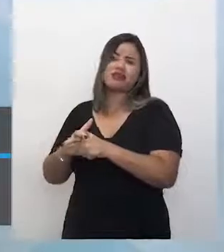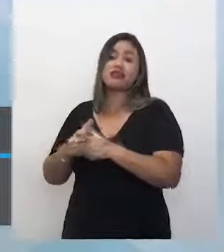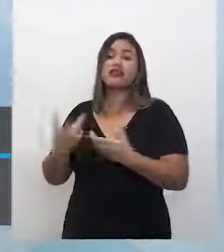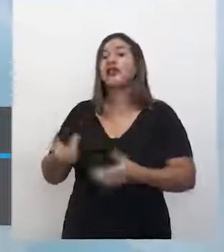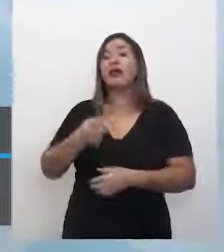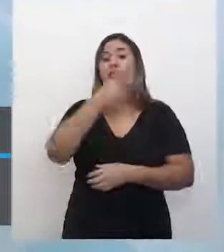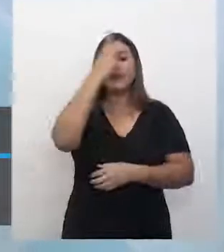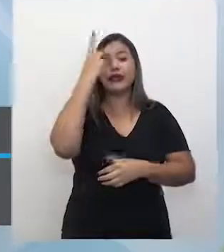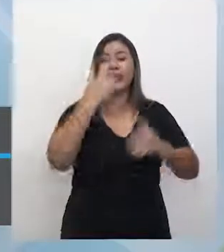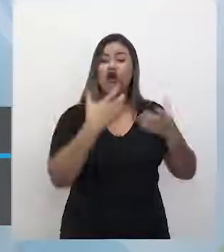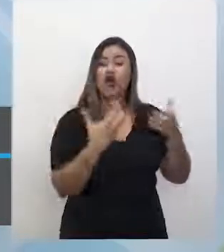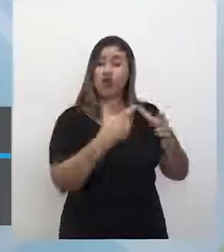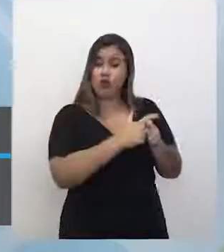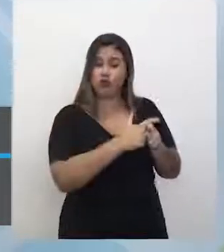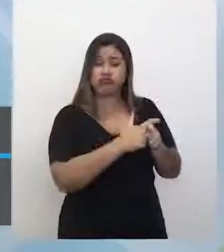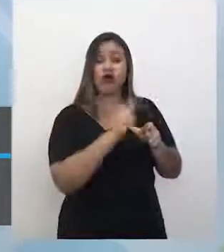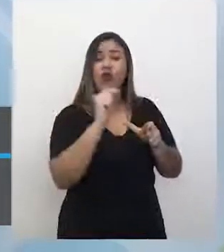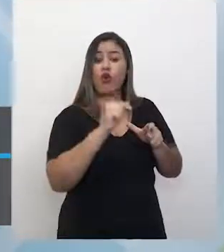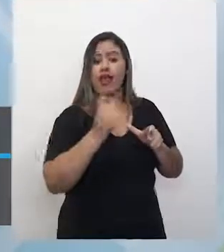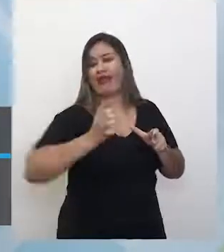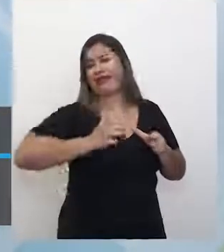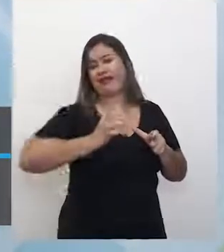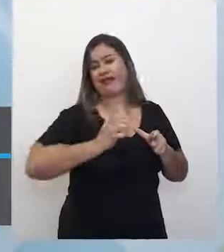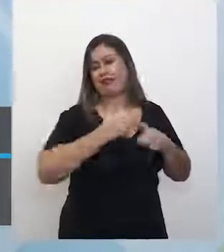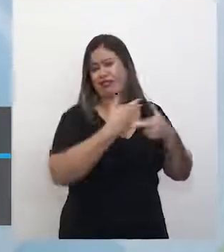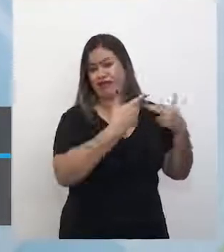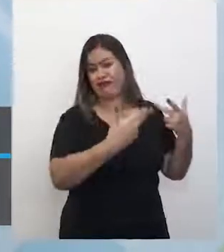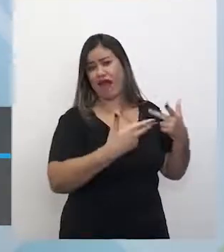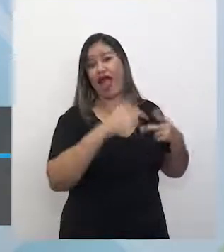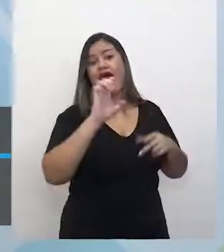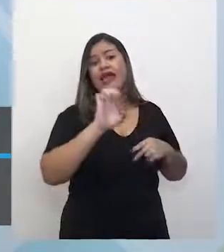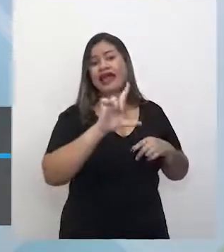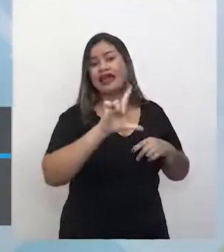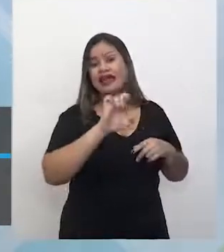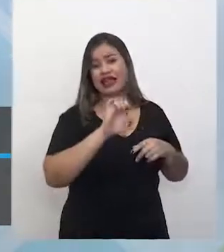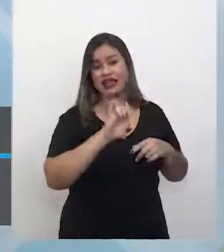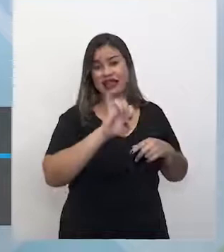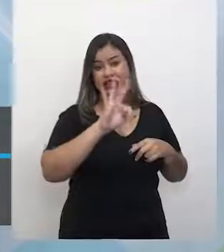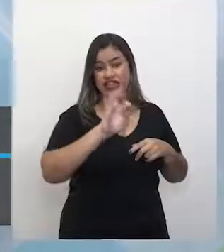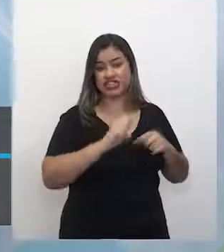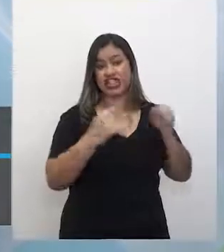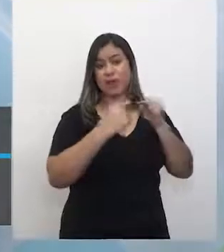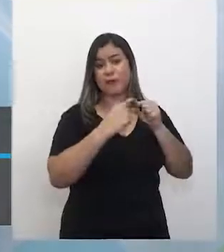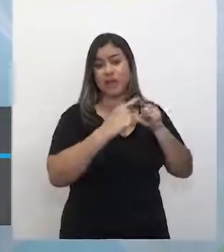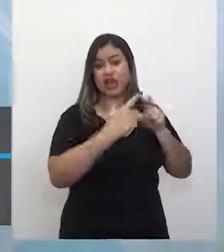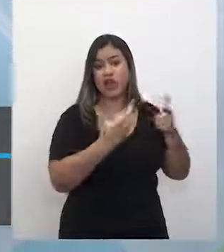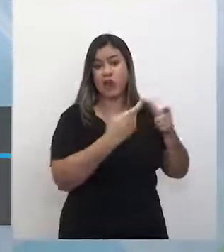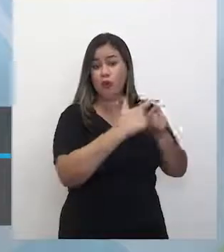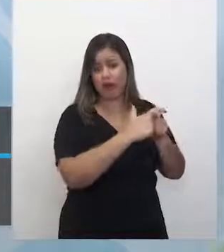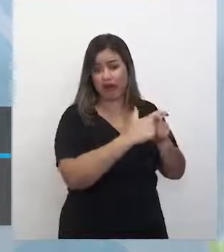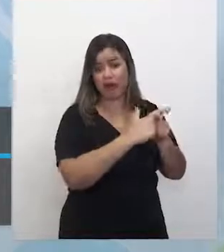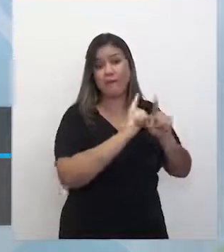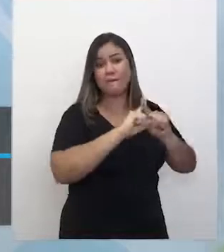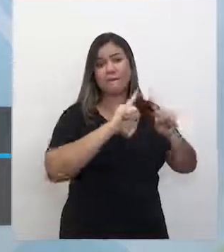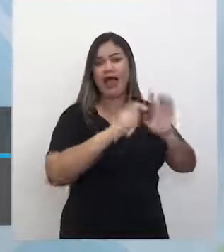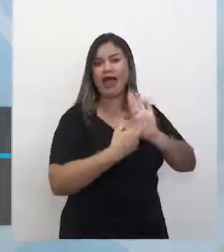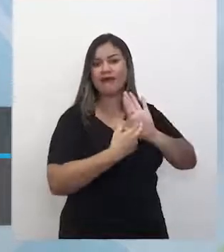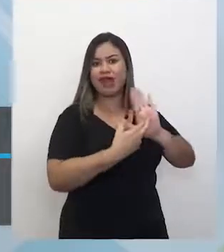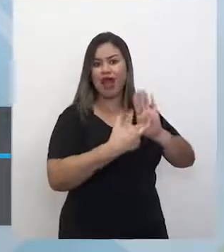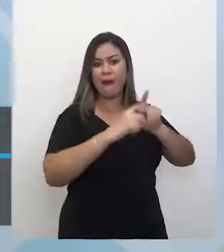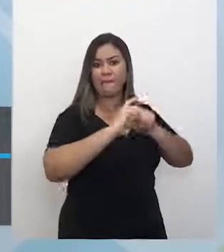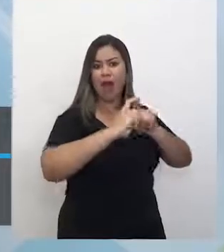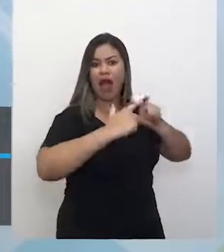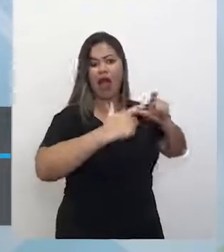Entre aspas, assim, a gente chama de elite, né? Essa elite, ela está em menor número, mas em representatividade, ela é muito maior,